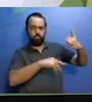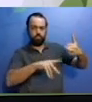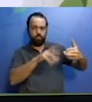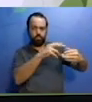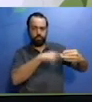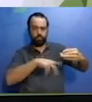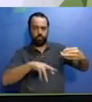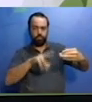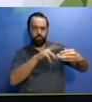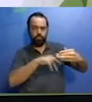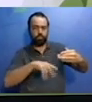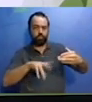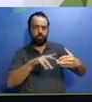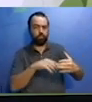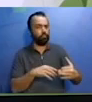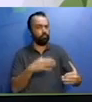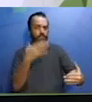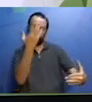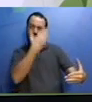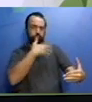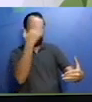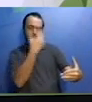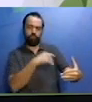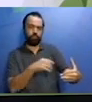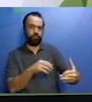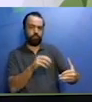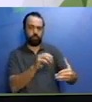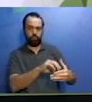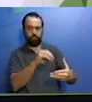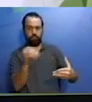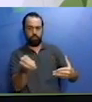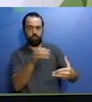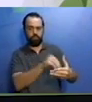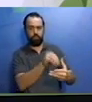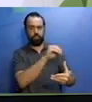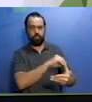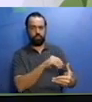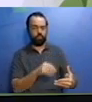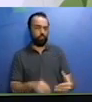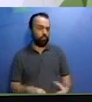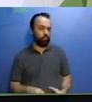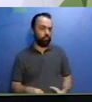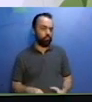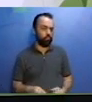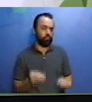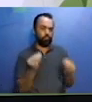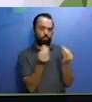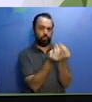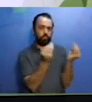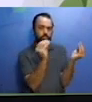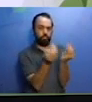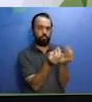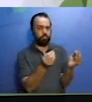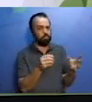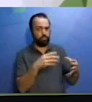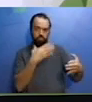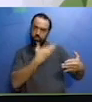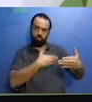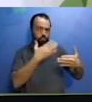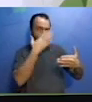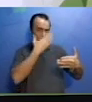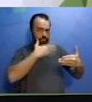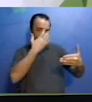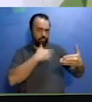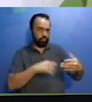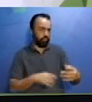é aquela mistura que eu não vejo que foi misturado. Então, para separar essas misturas, vai depender